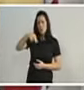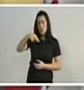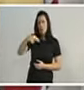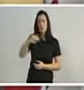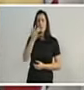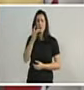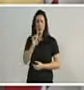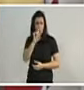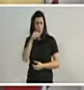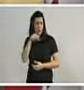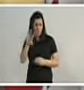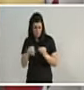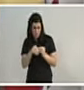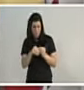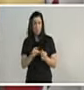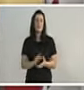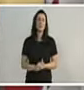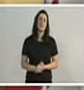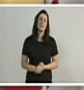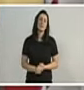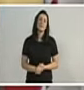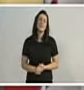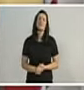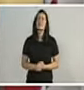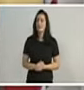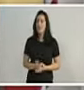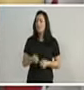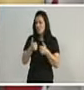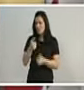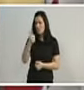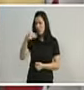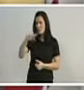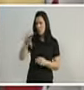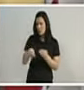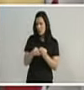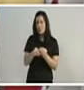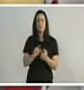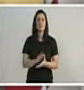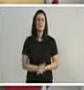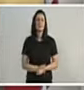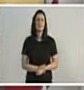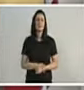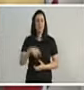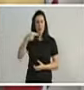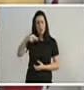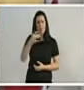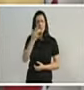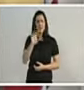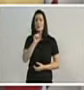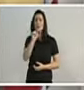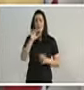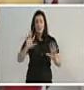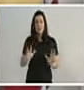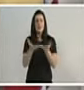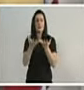um minuto só serviço permite conceder mais ouvido por vossa excelência de seus 30 segundos que o novembro dourado visa estimular as ações